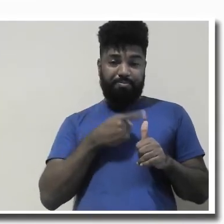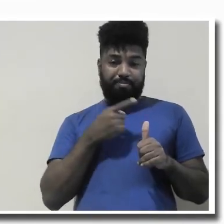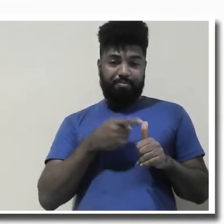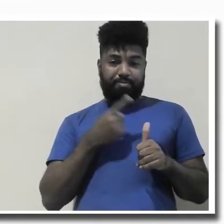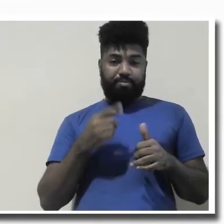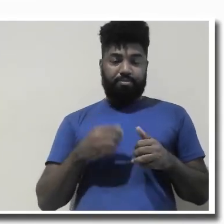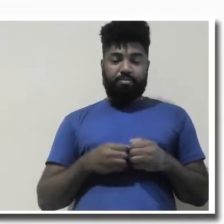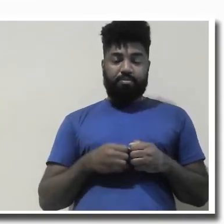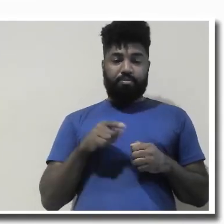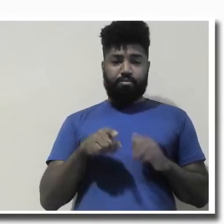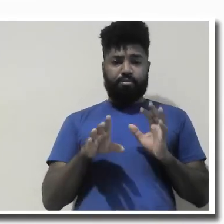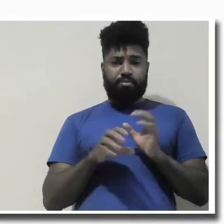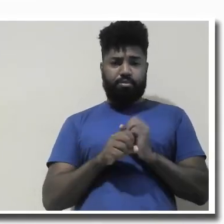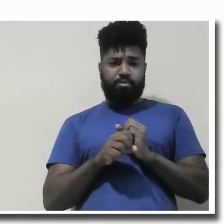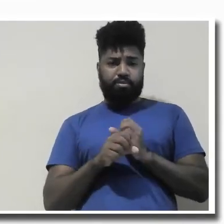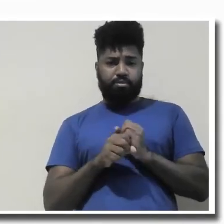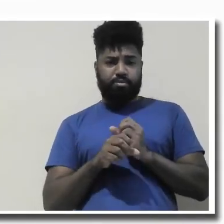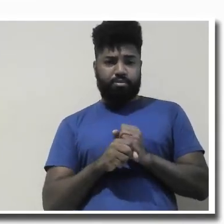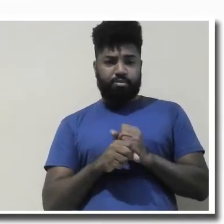o cálculo